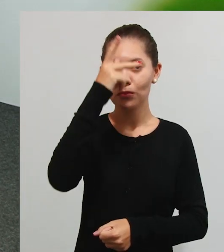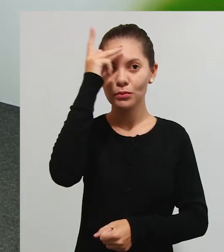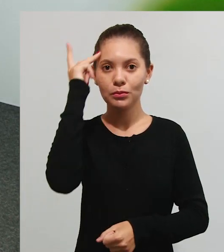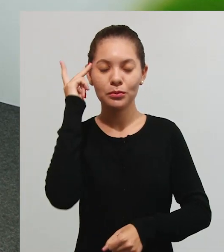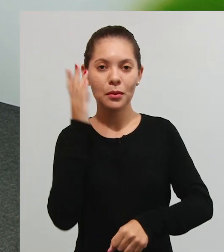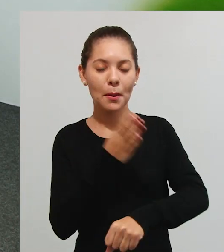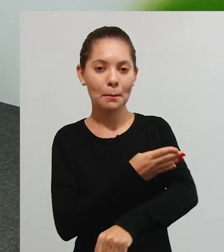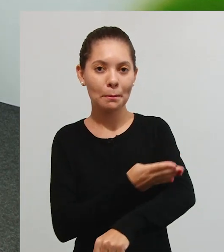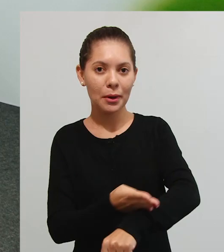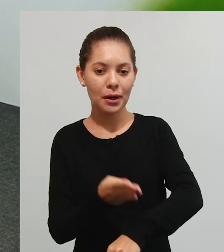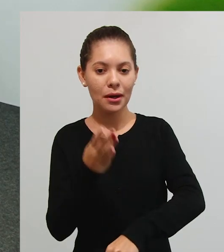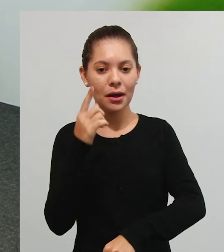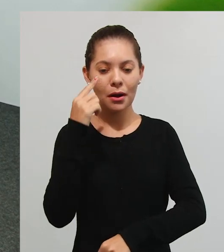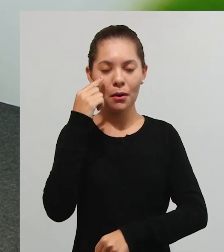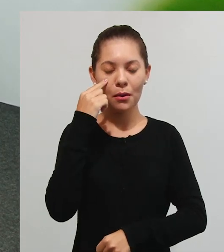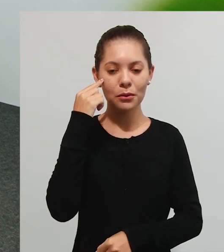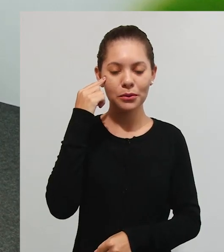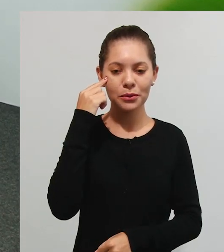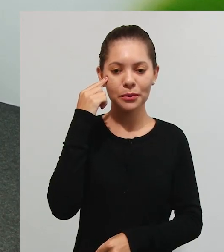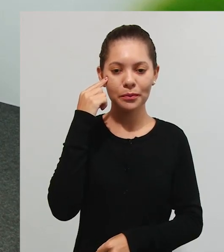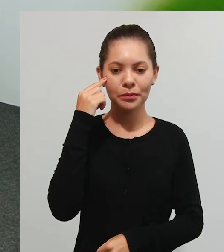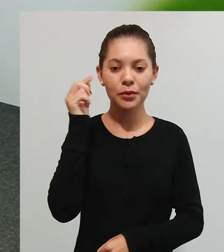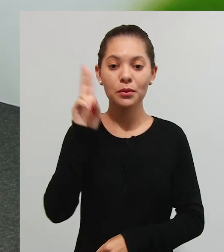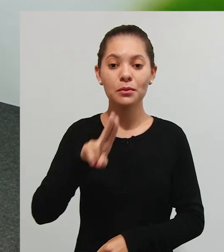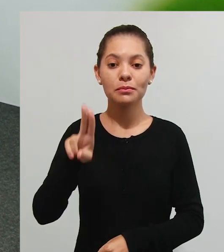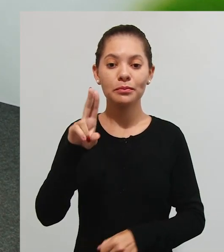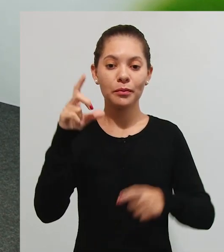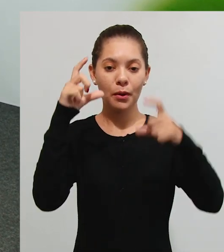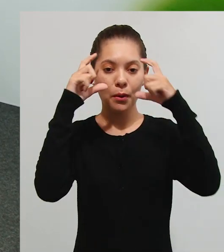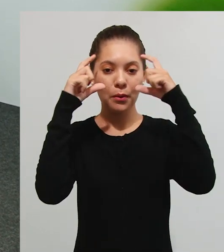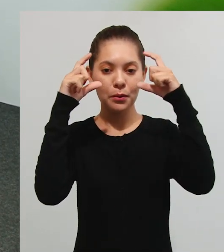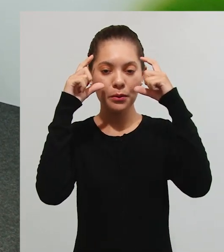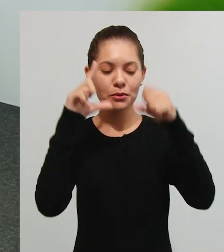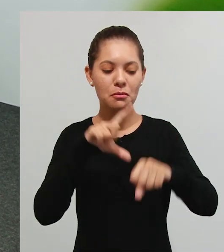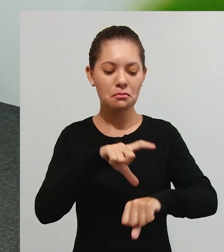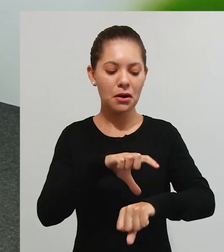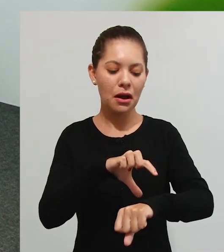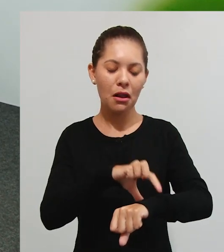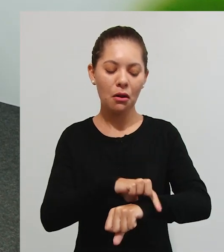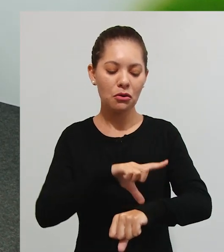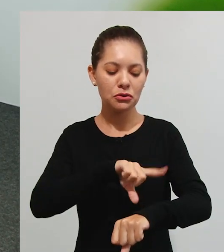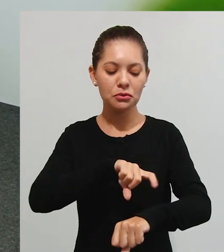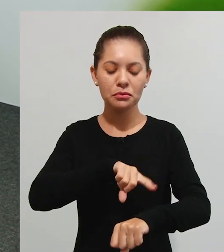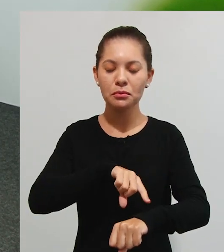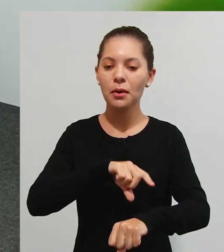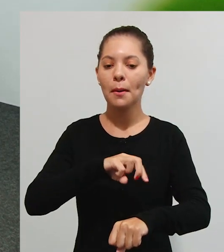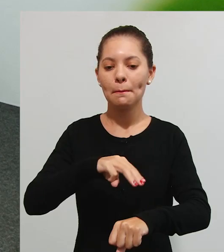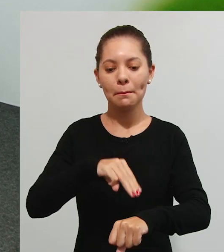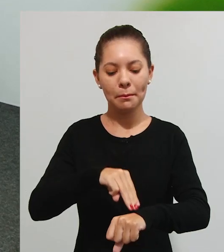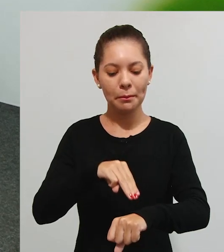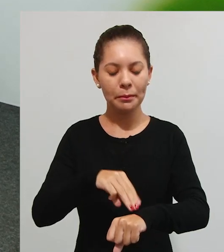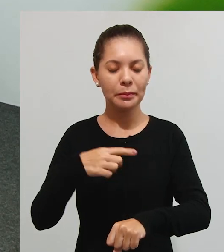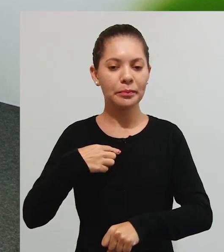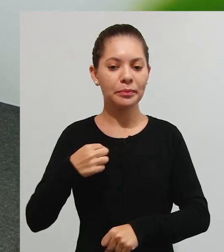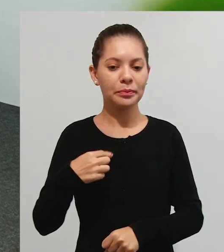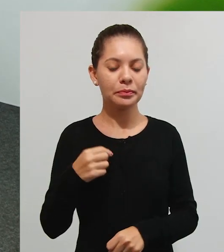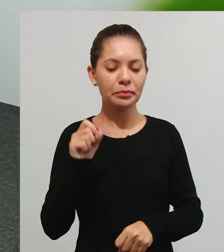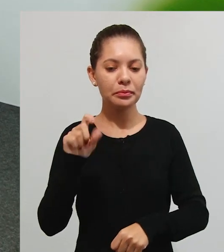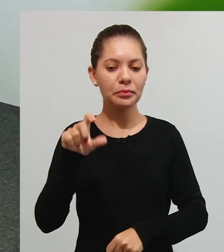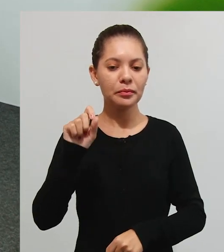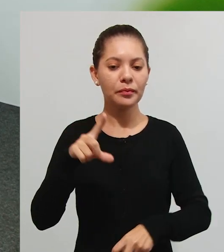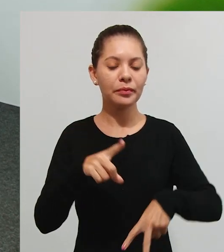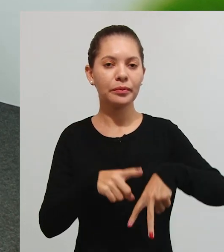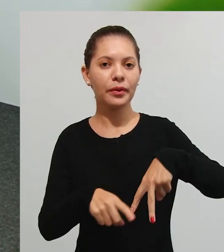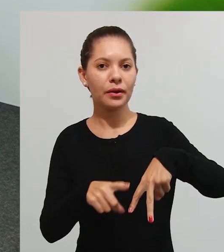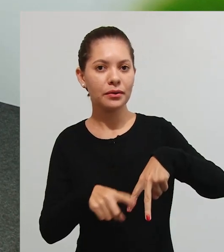pessoa branca, olhos puxados, estou com óculos e relógio marrom, blusa jeans na cor azul e